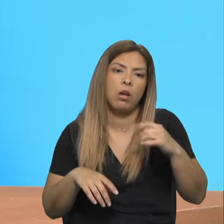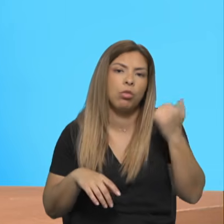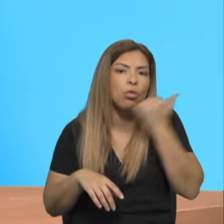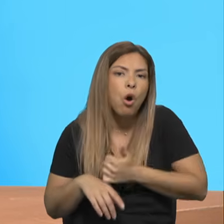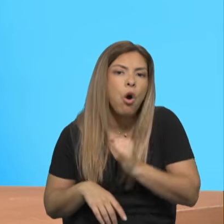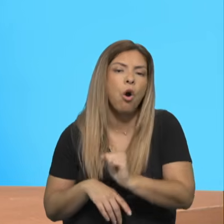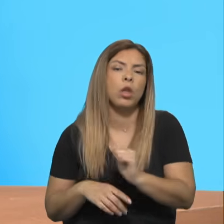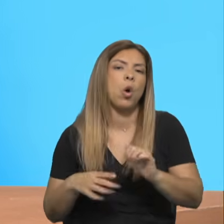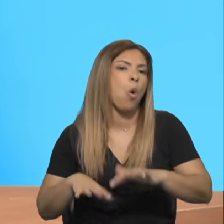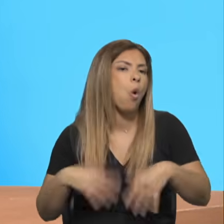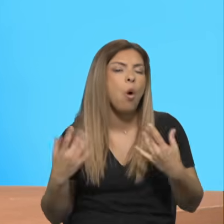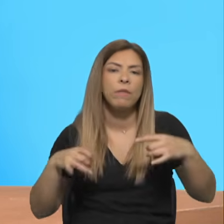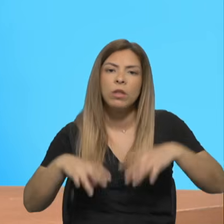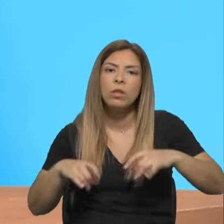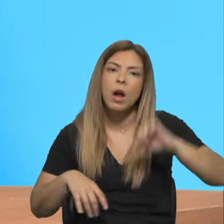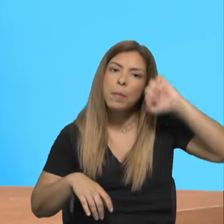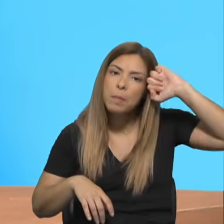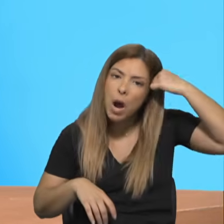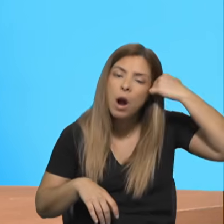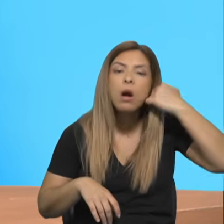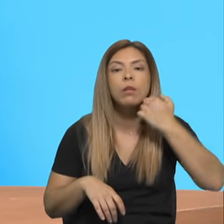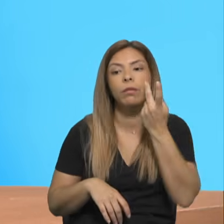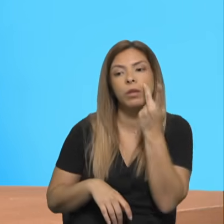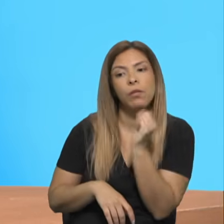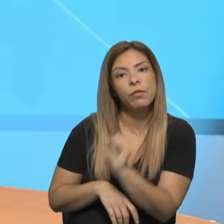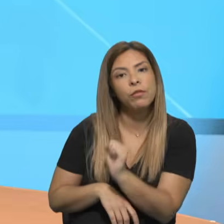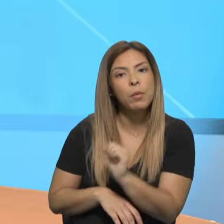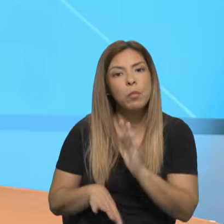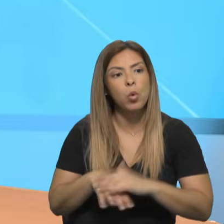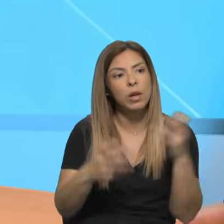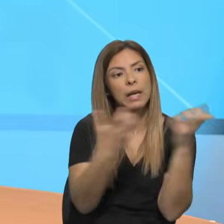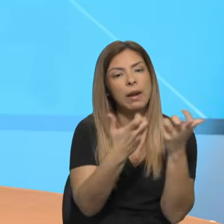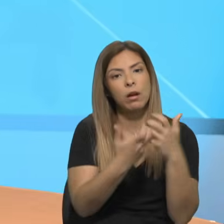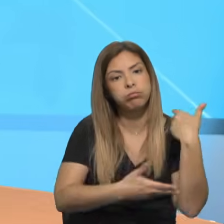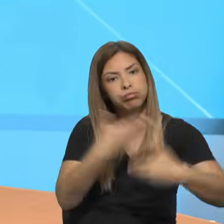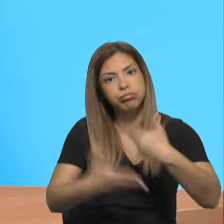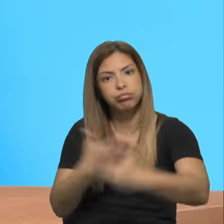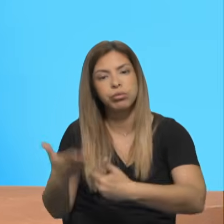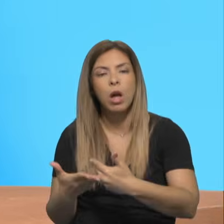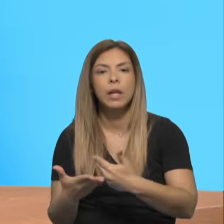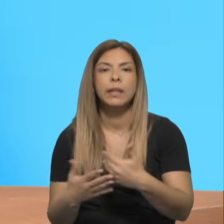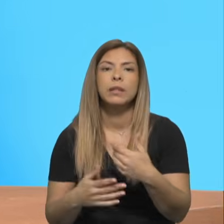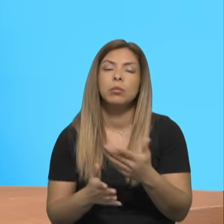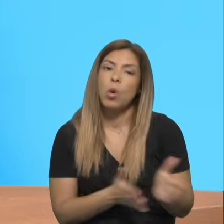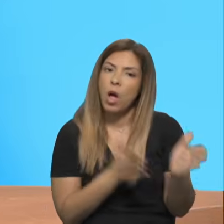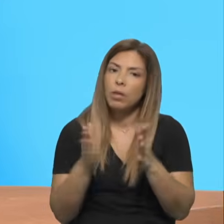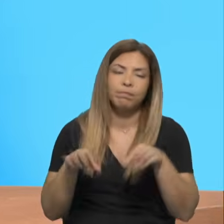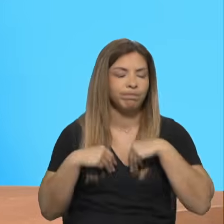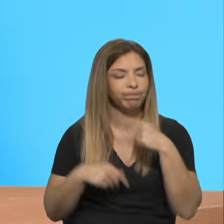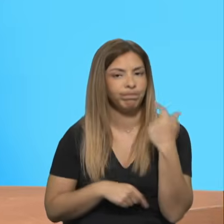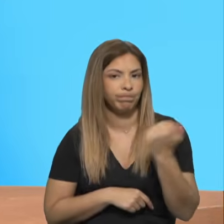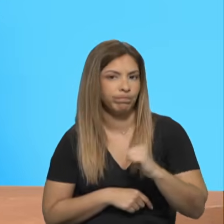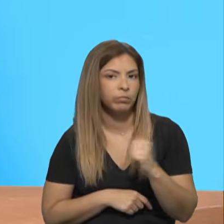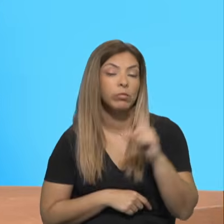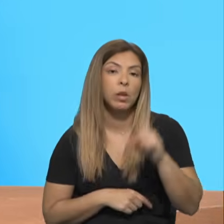sofram as consequências da luta contra o terrorismo. É inaceitável, por um lado, e também não é desta forma